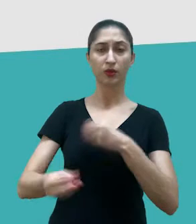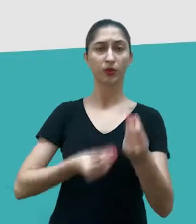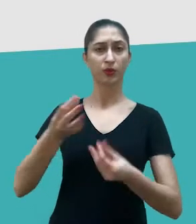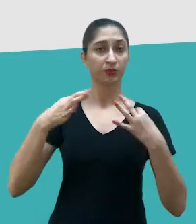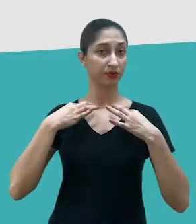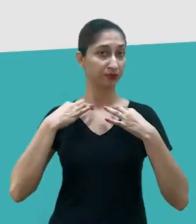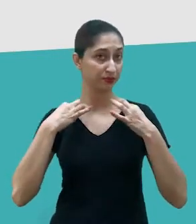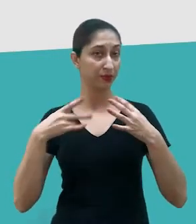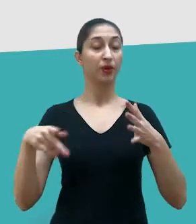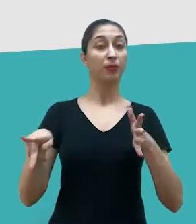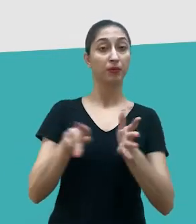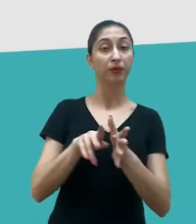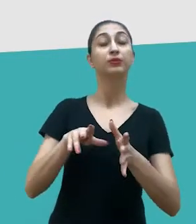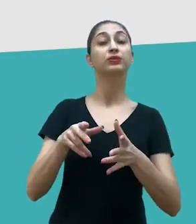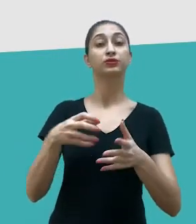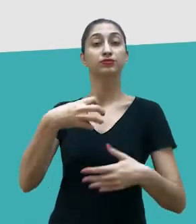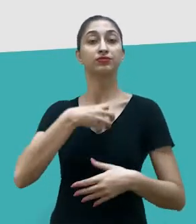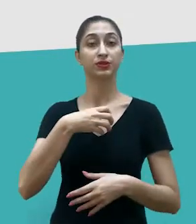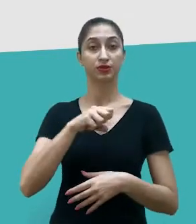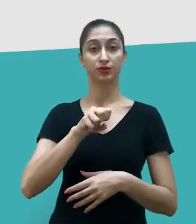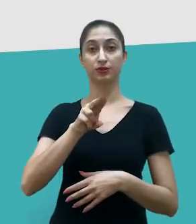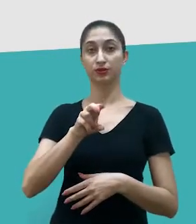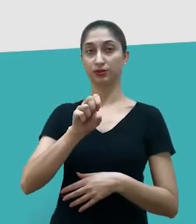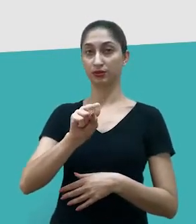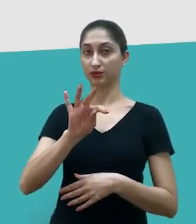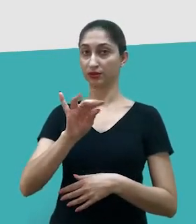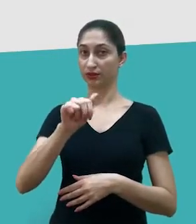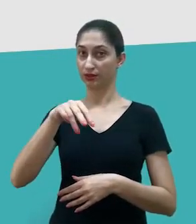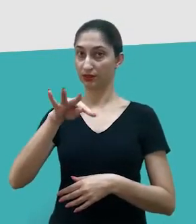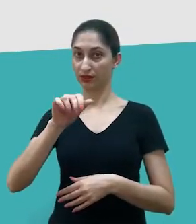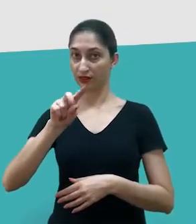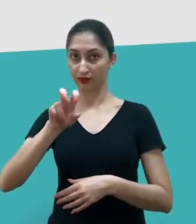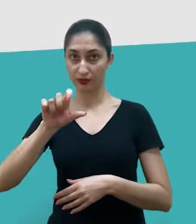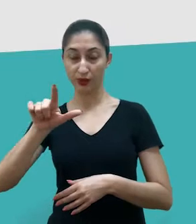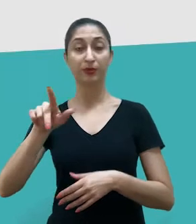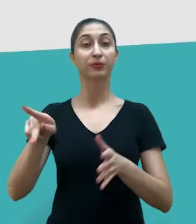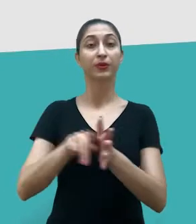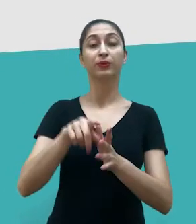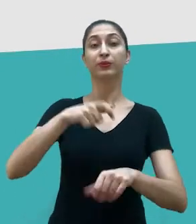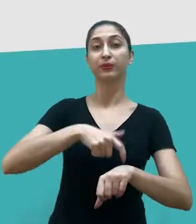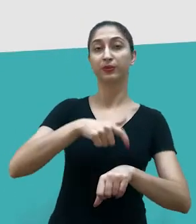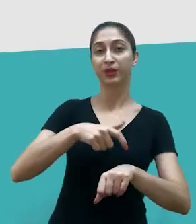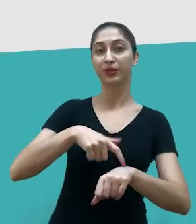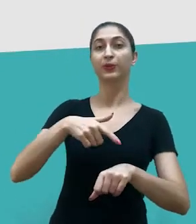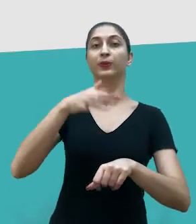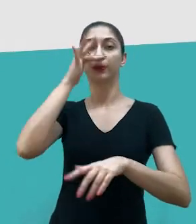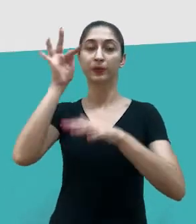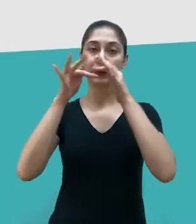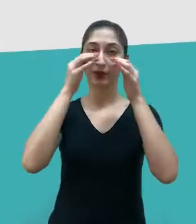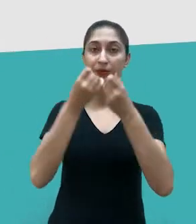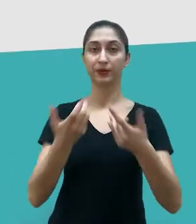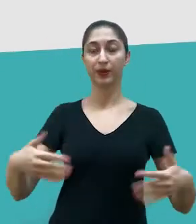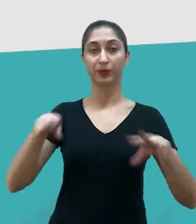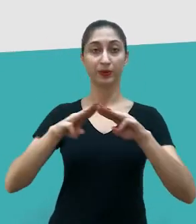Vestir-se Mais Sustentável, que integra o Primavera dos Museus dentro da programação do Circuito Municipal de Cultura.